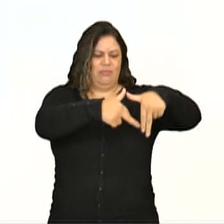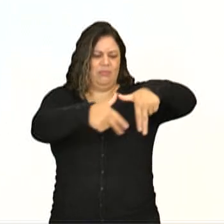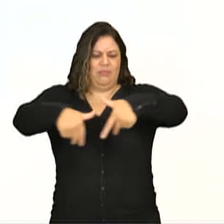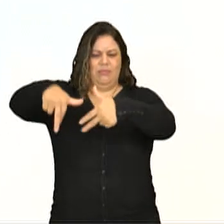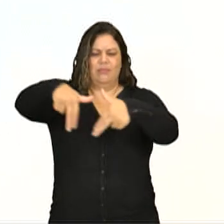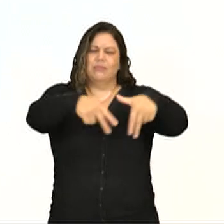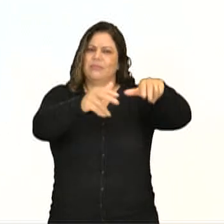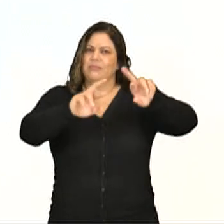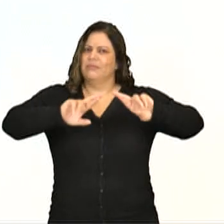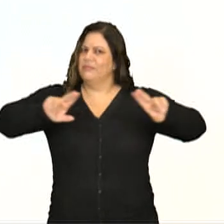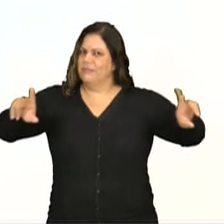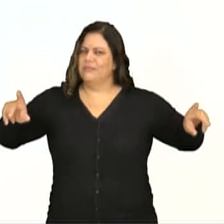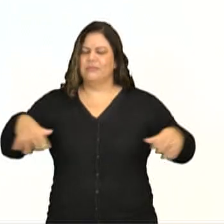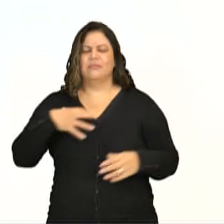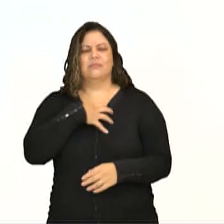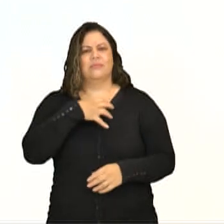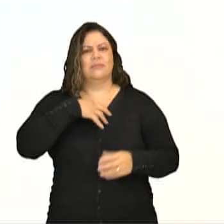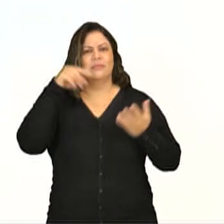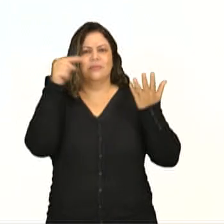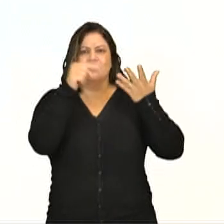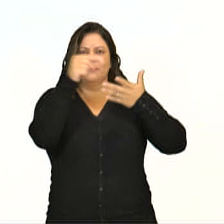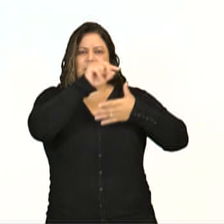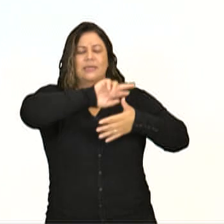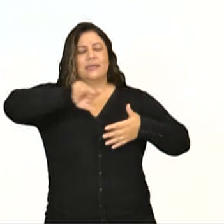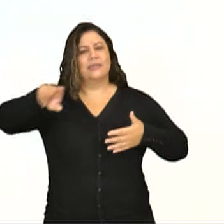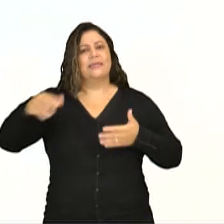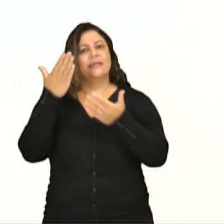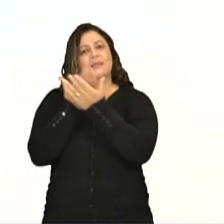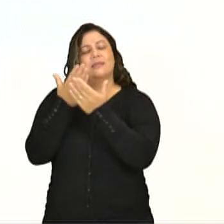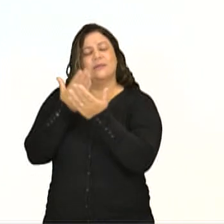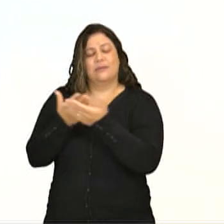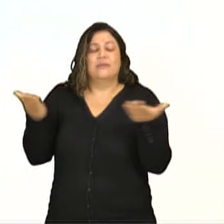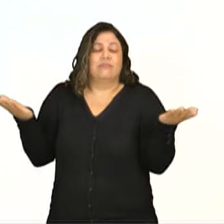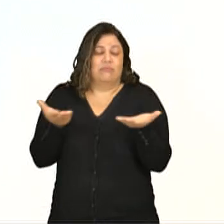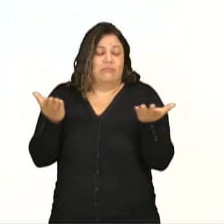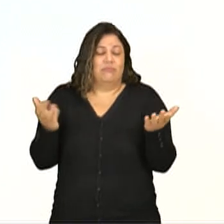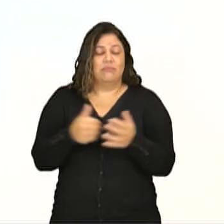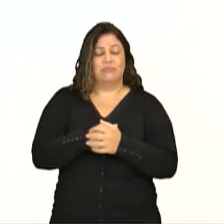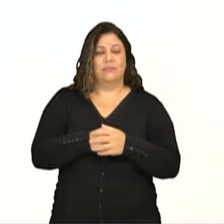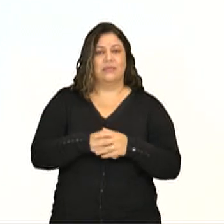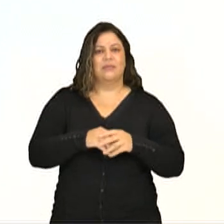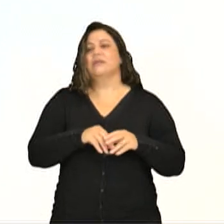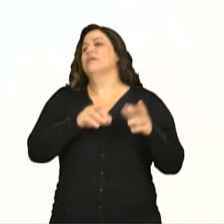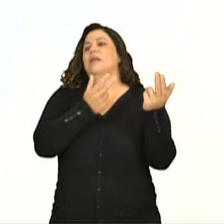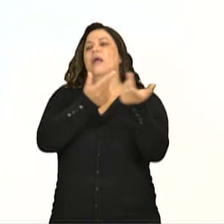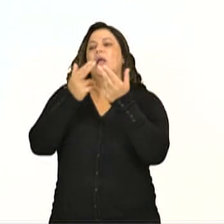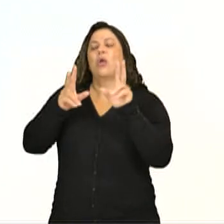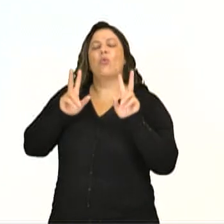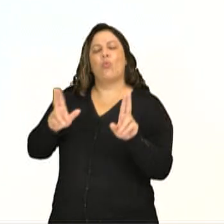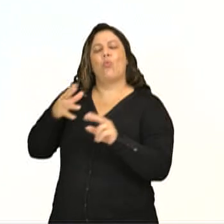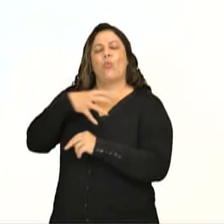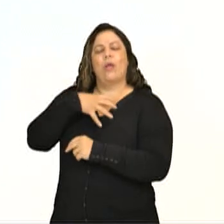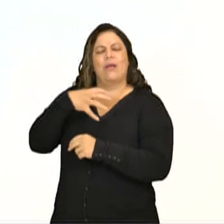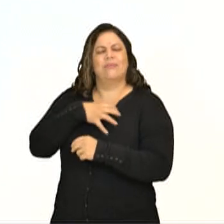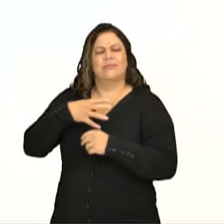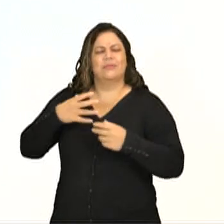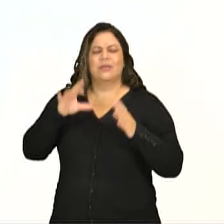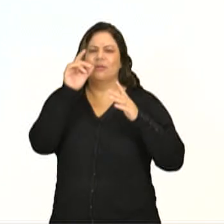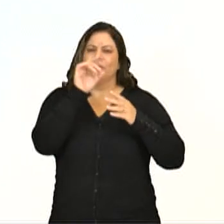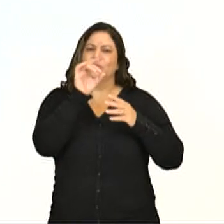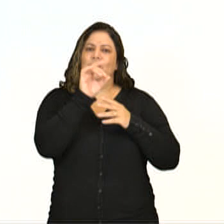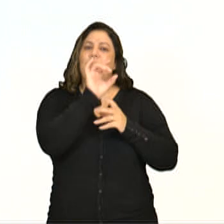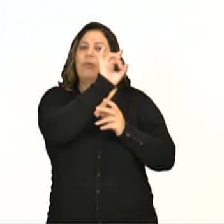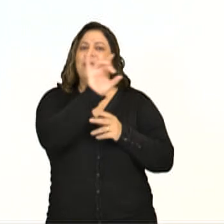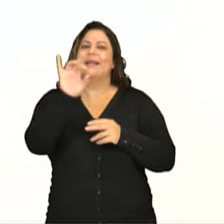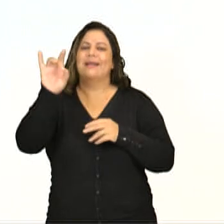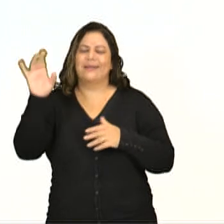que todos esses ritmos que nós vamos ver na aula de hoje, será que eles se deslocam da mesma maneira? Ou será que cada uma apresenta uma